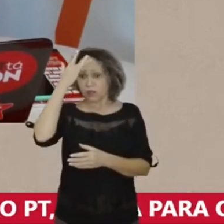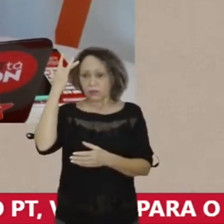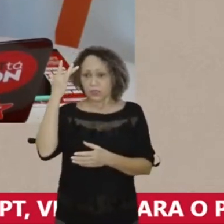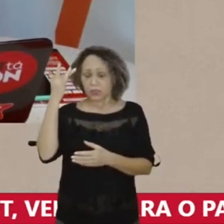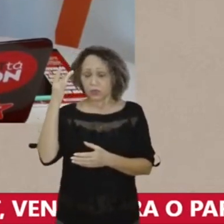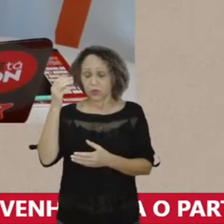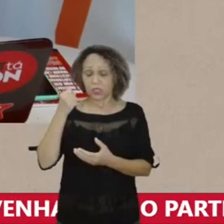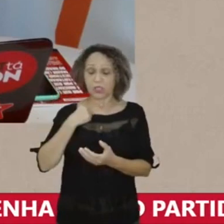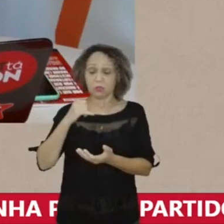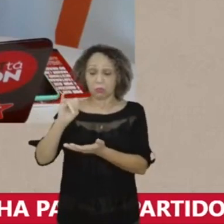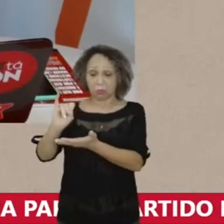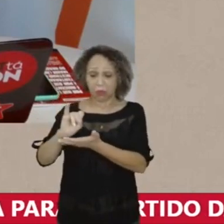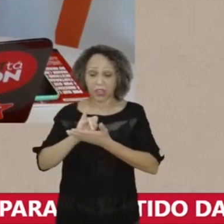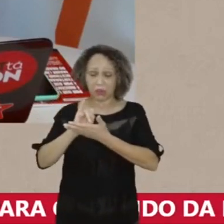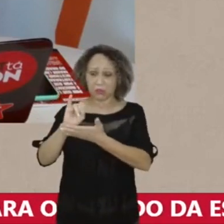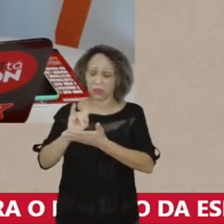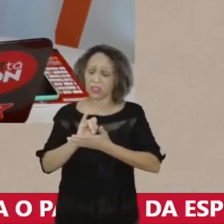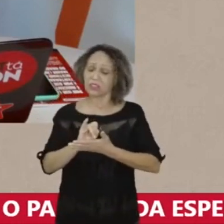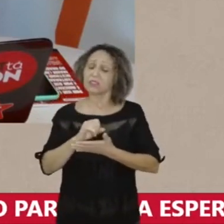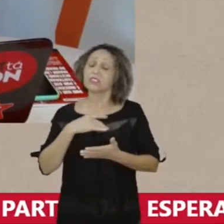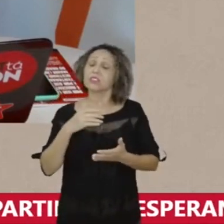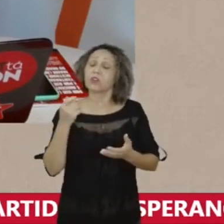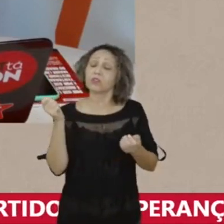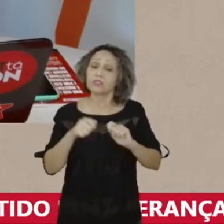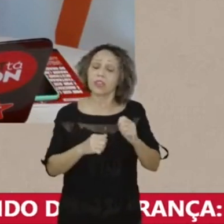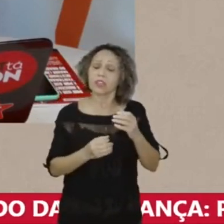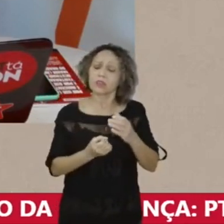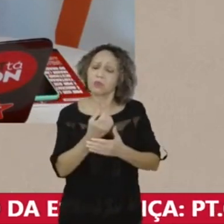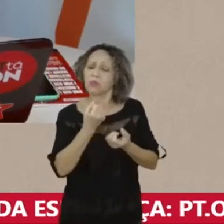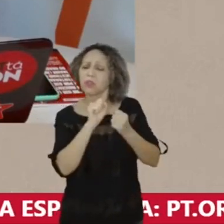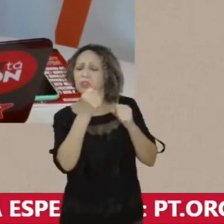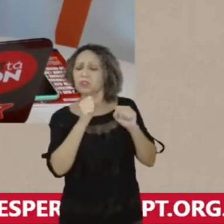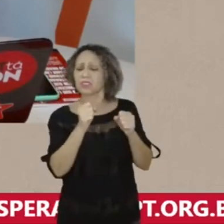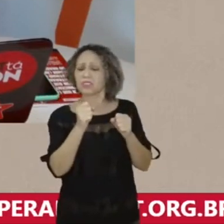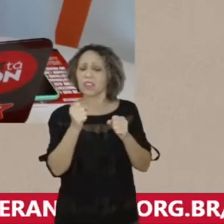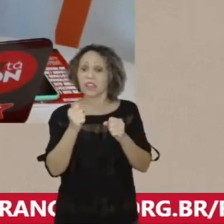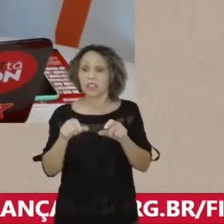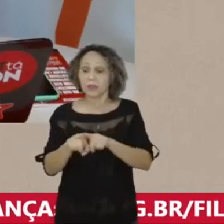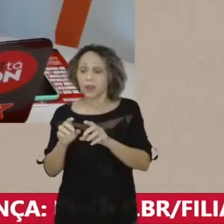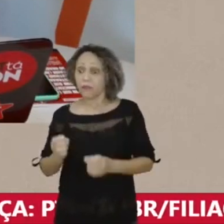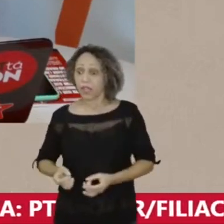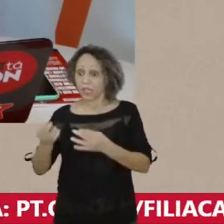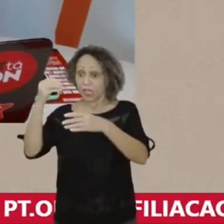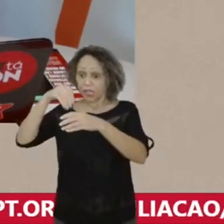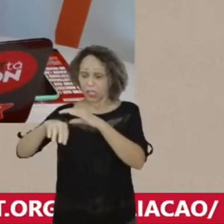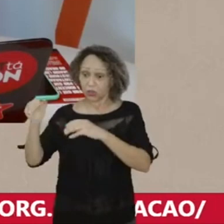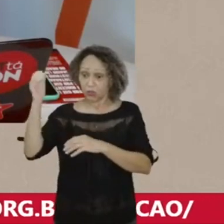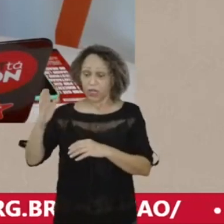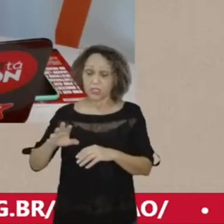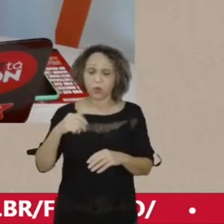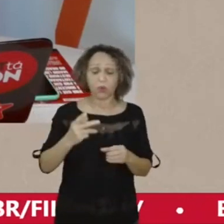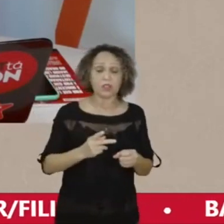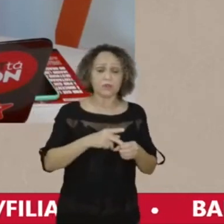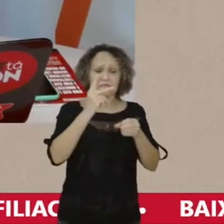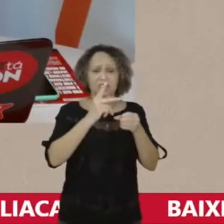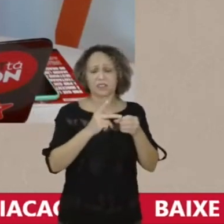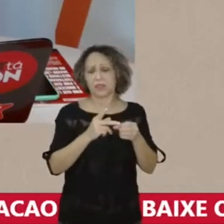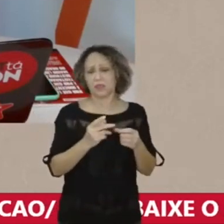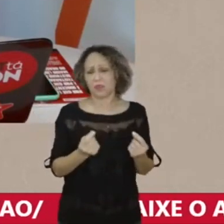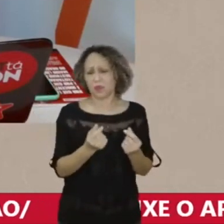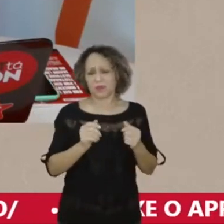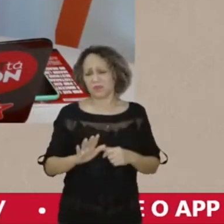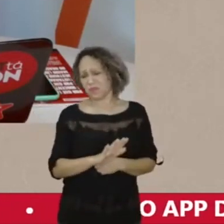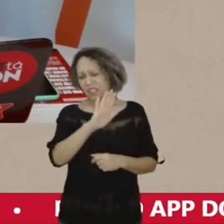conseguem produzir e vender dentro do Brasil quando a Petrobras pratica preços muito elevados, ou seja, a concorrência funciona ao